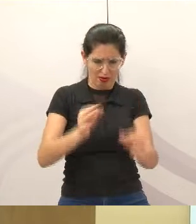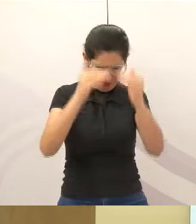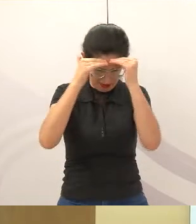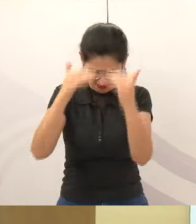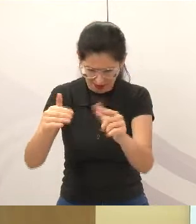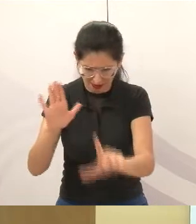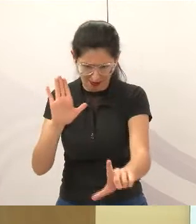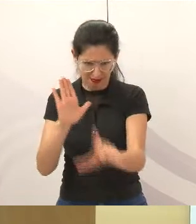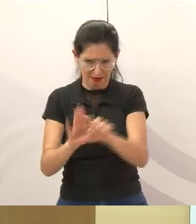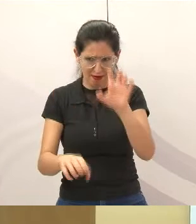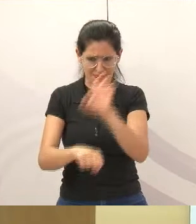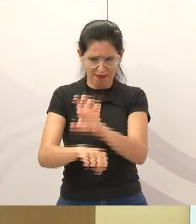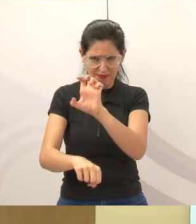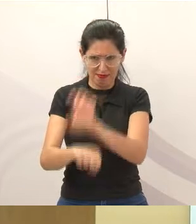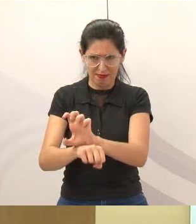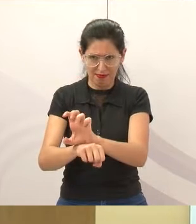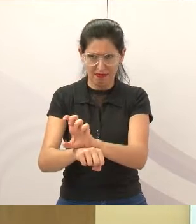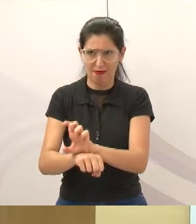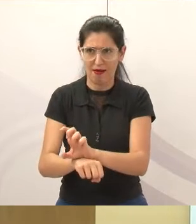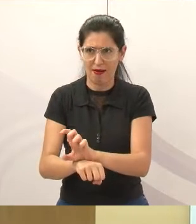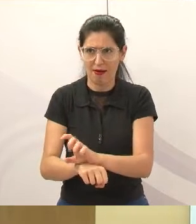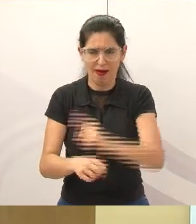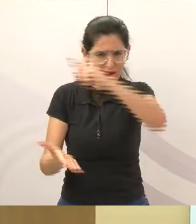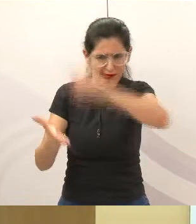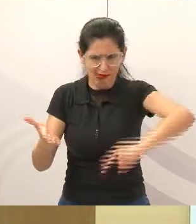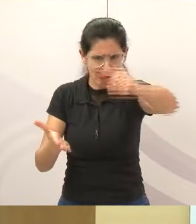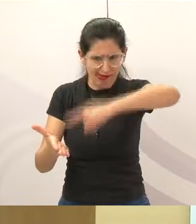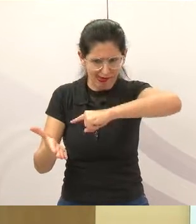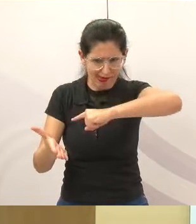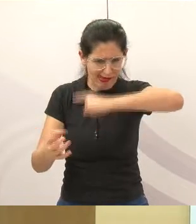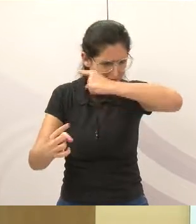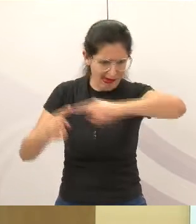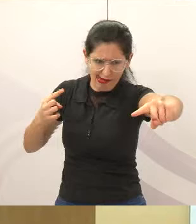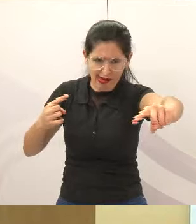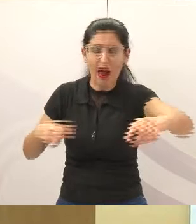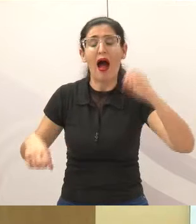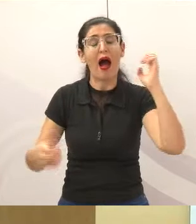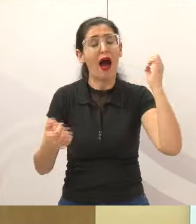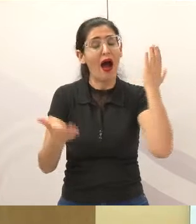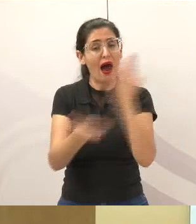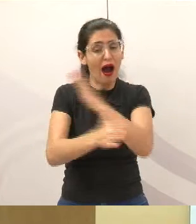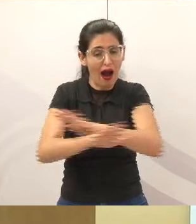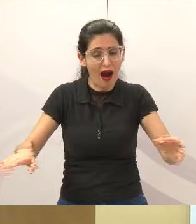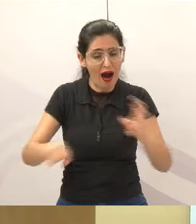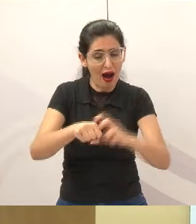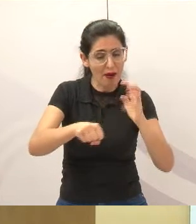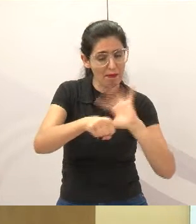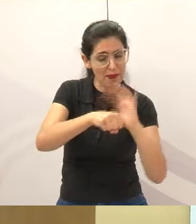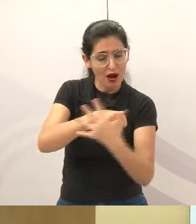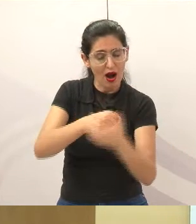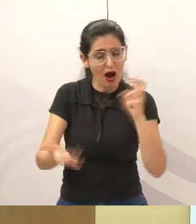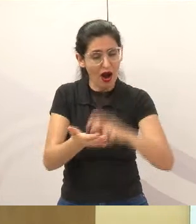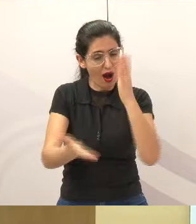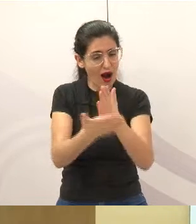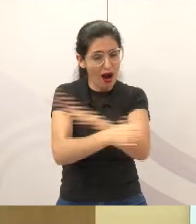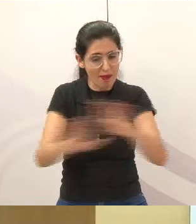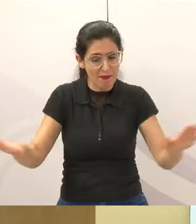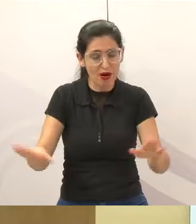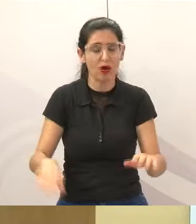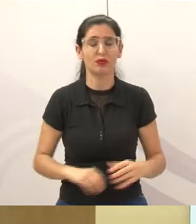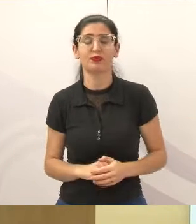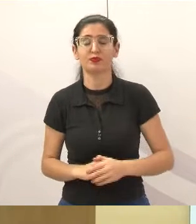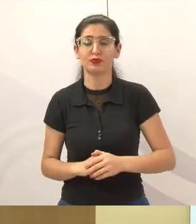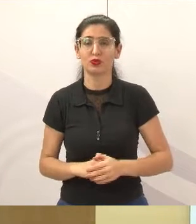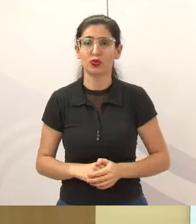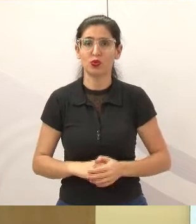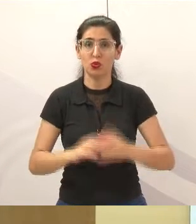estadual e será revogada quando for declarada cessada a pandemia do coronavírus pela OMS, Organização Mundial de